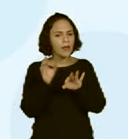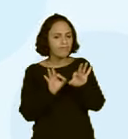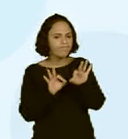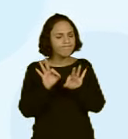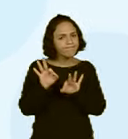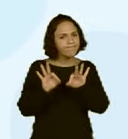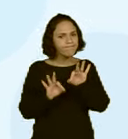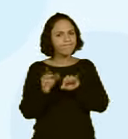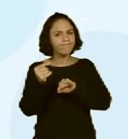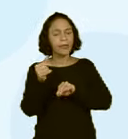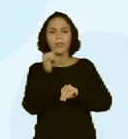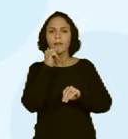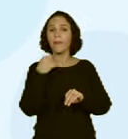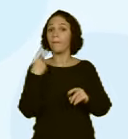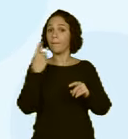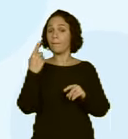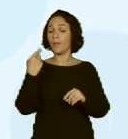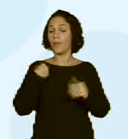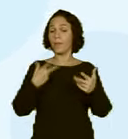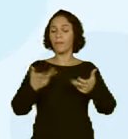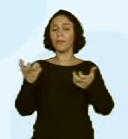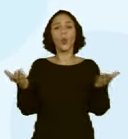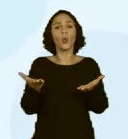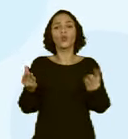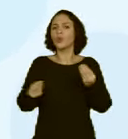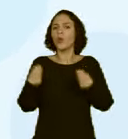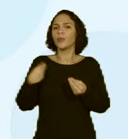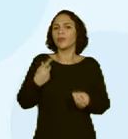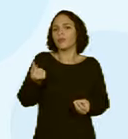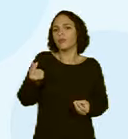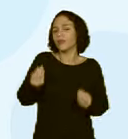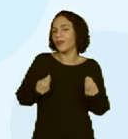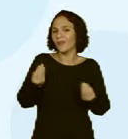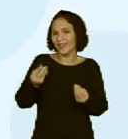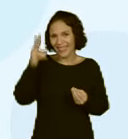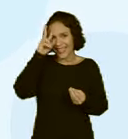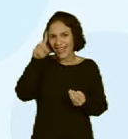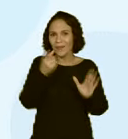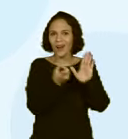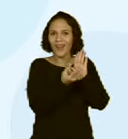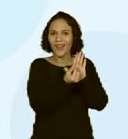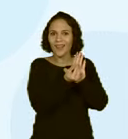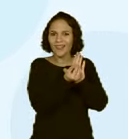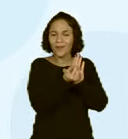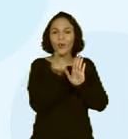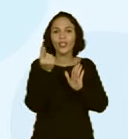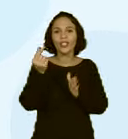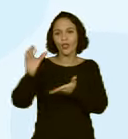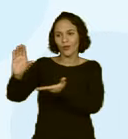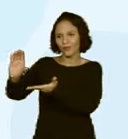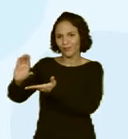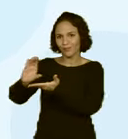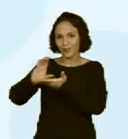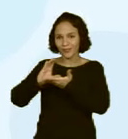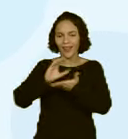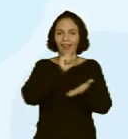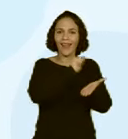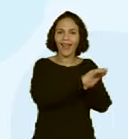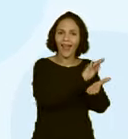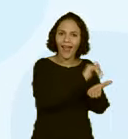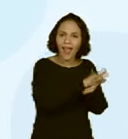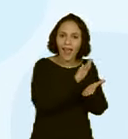começar, primeiro, reconhecendo a situação atual. Lembra que a gente fez um orçamento? Então, a gente tirou uma fotografia do